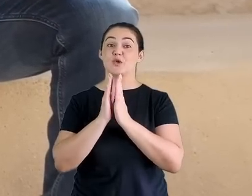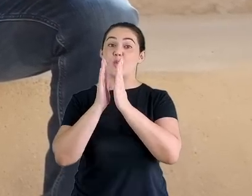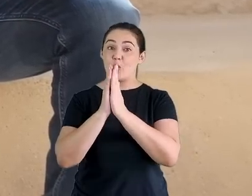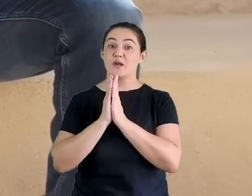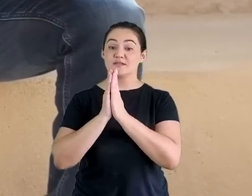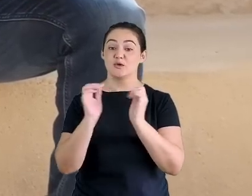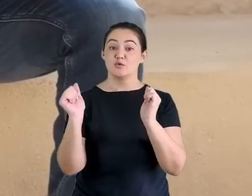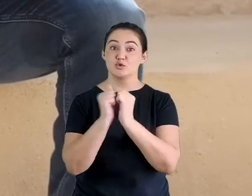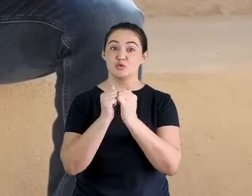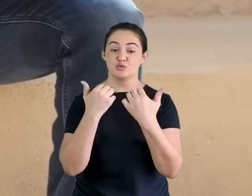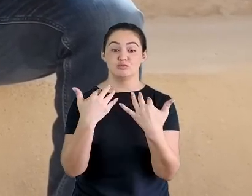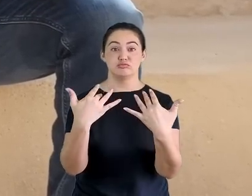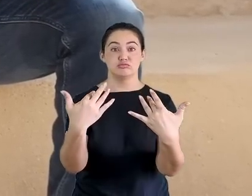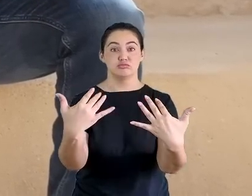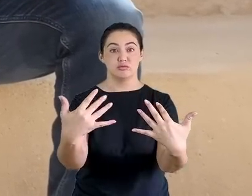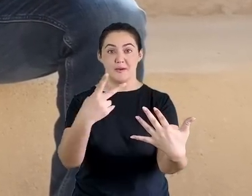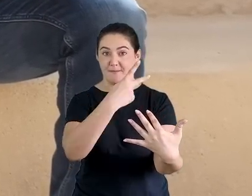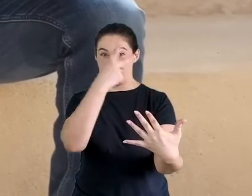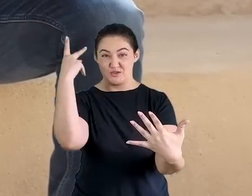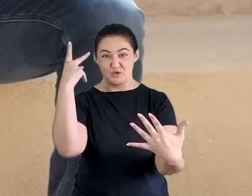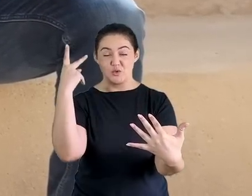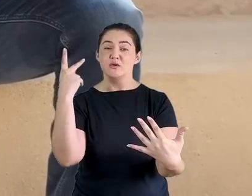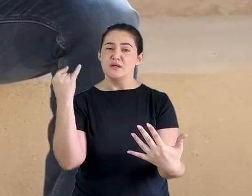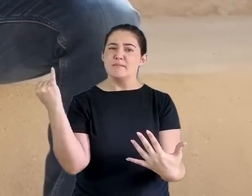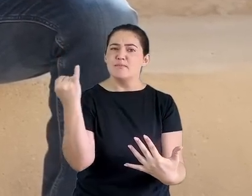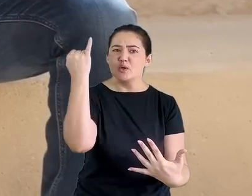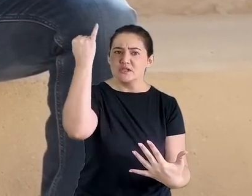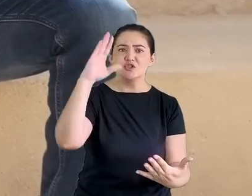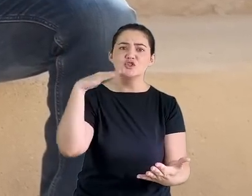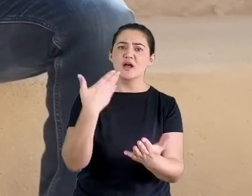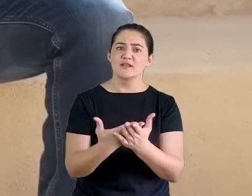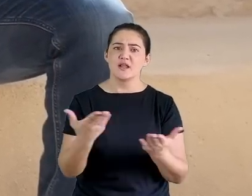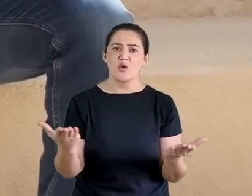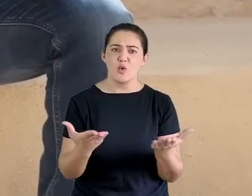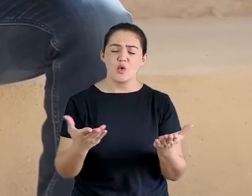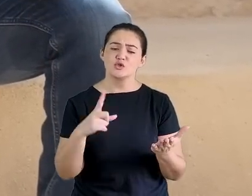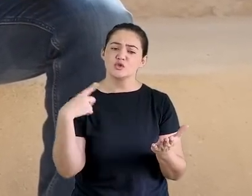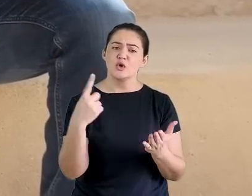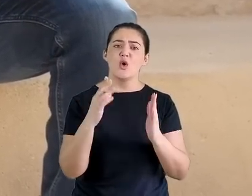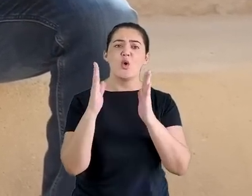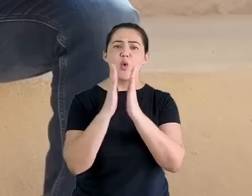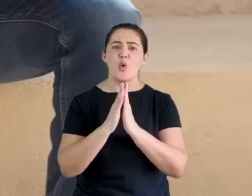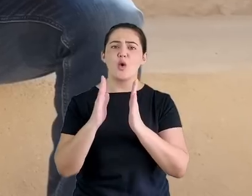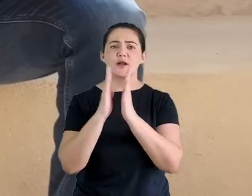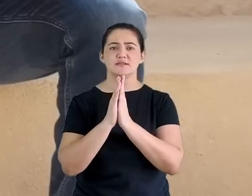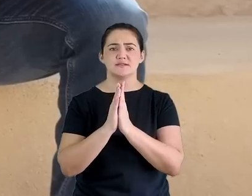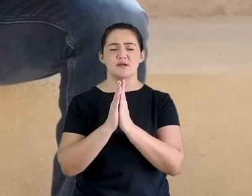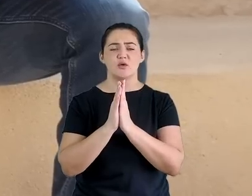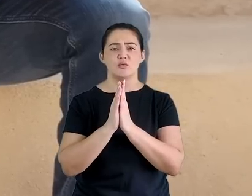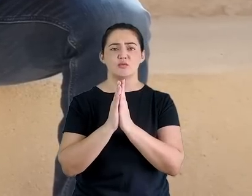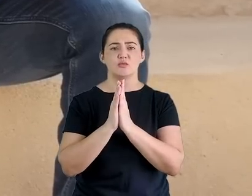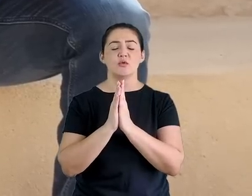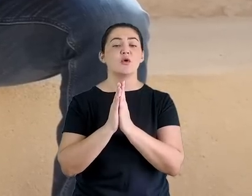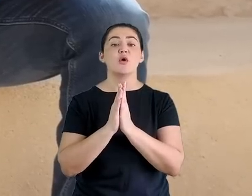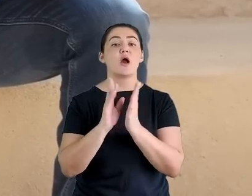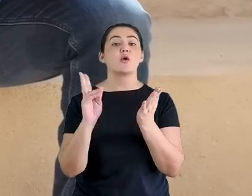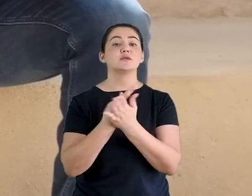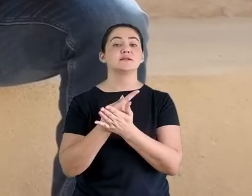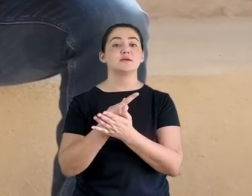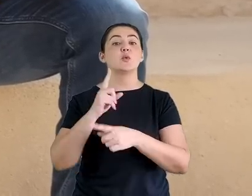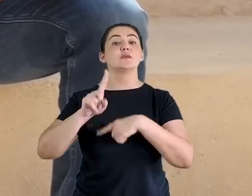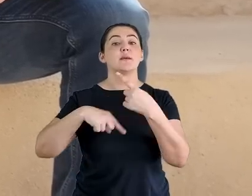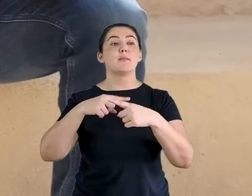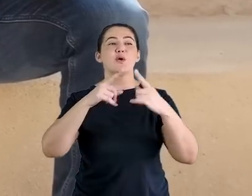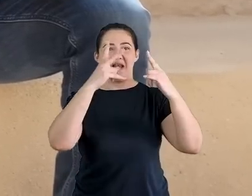no judaísmo até hoje. Agora, essa oração comunitária começou somente após a destruição do período do Segundo Templo.